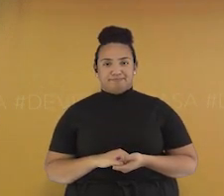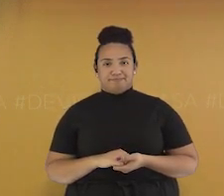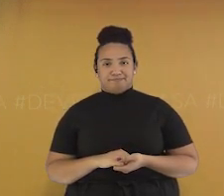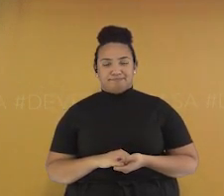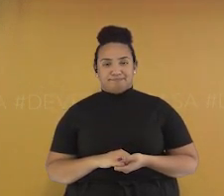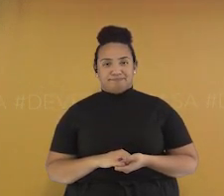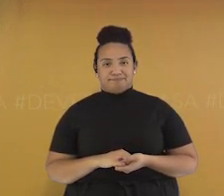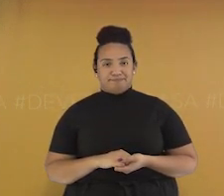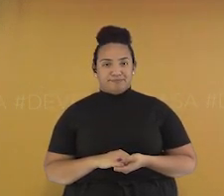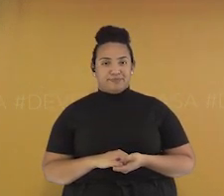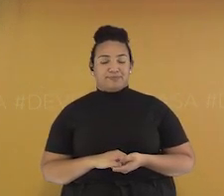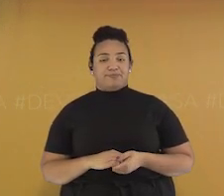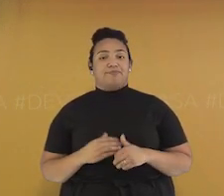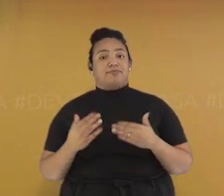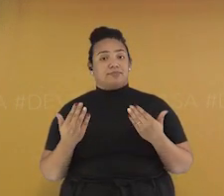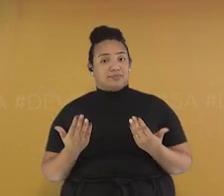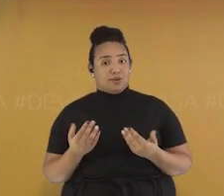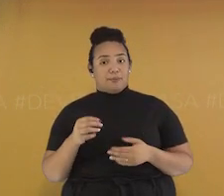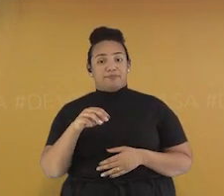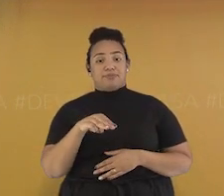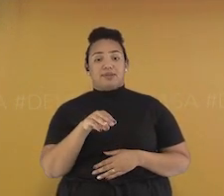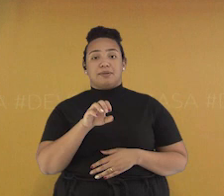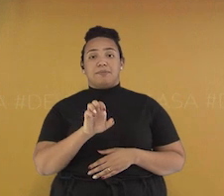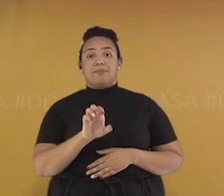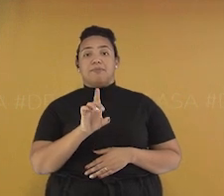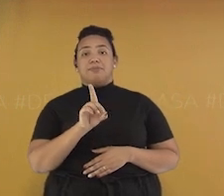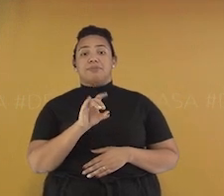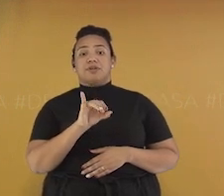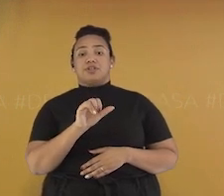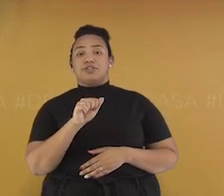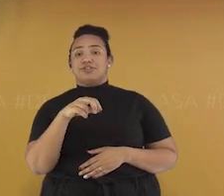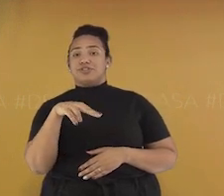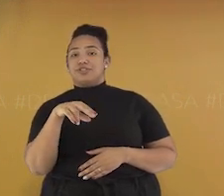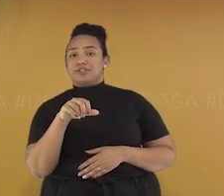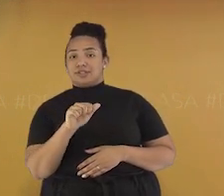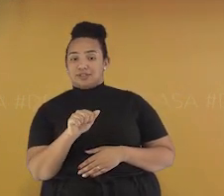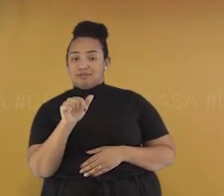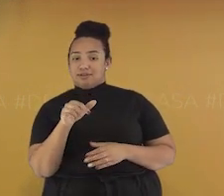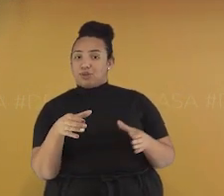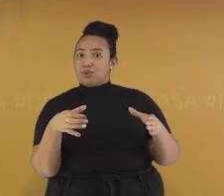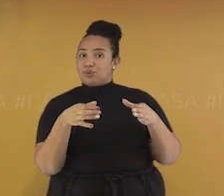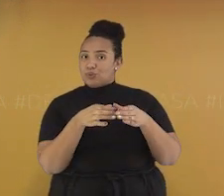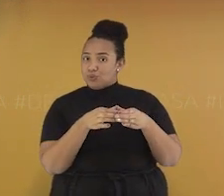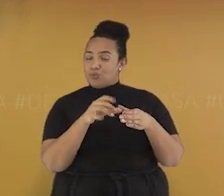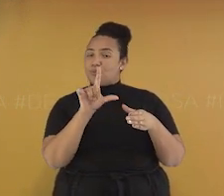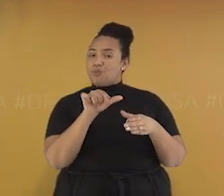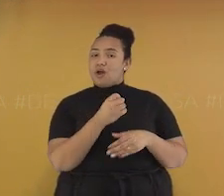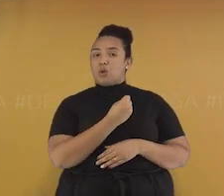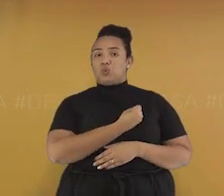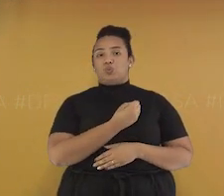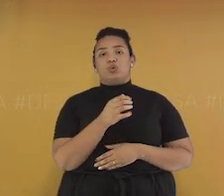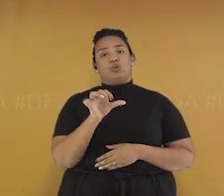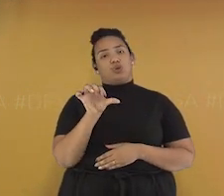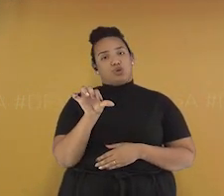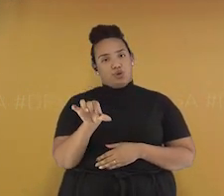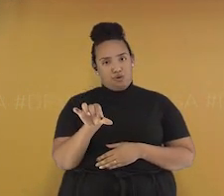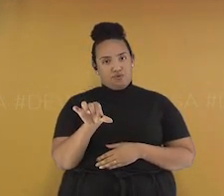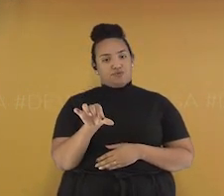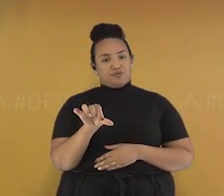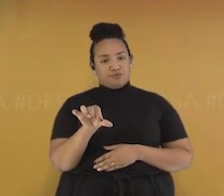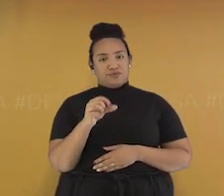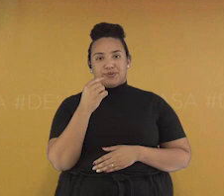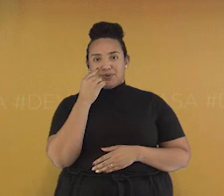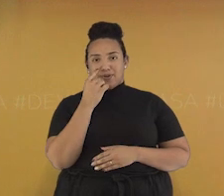9. Portanto, a mediana desse conjunto de notas é o 9, que